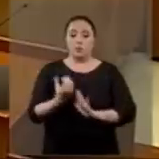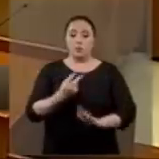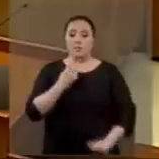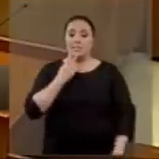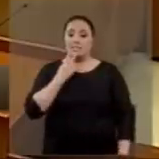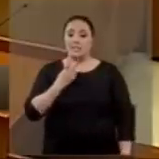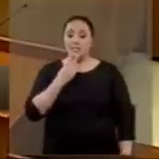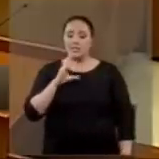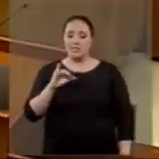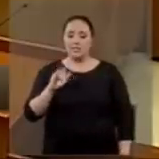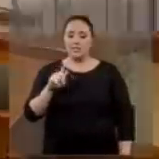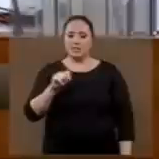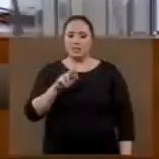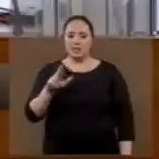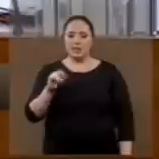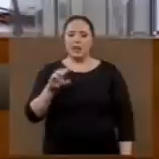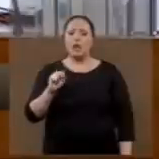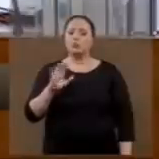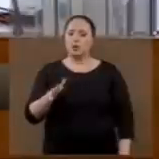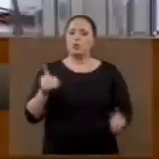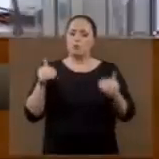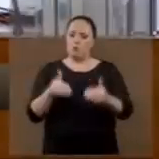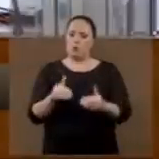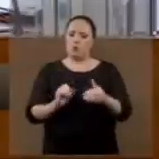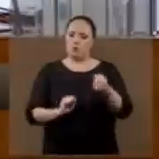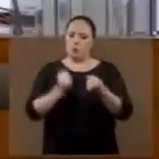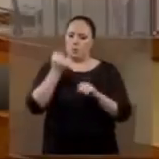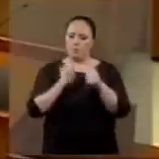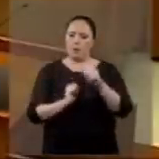cigarros. É específico para essas empresas tabagistas.